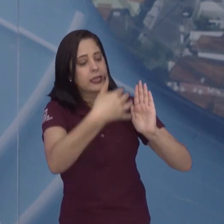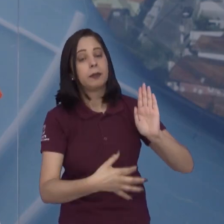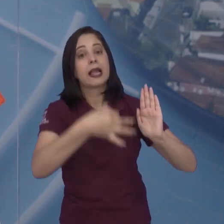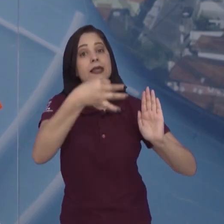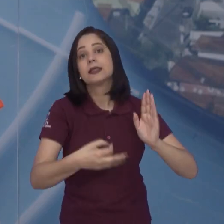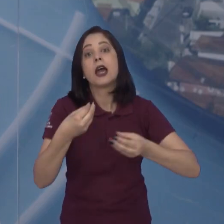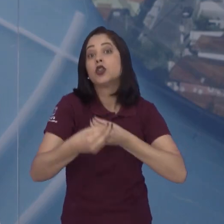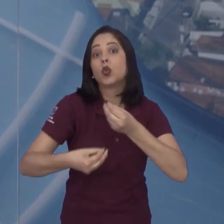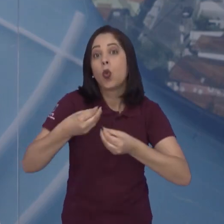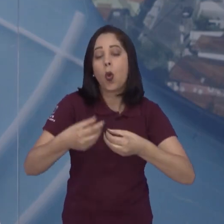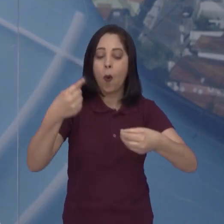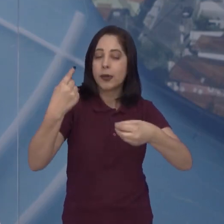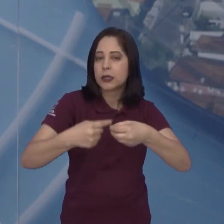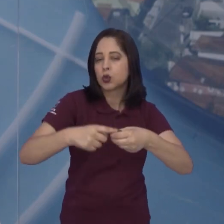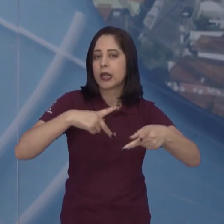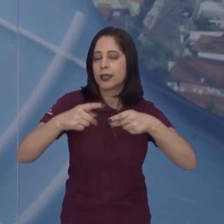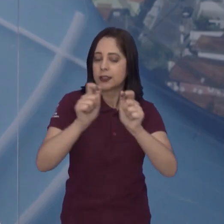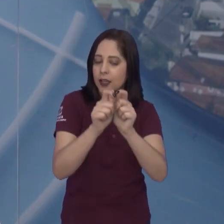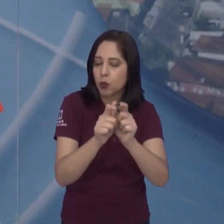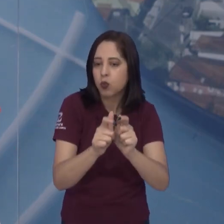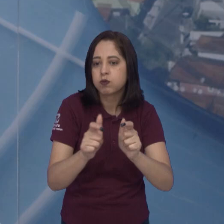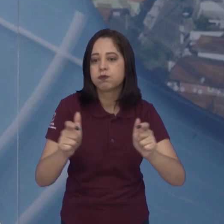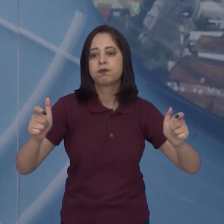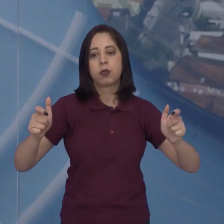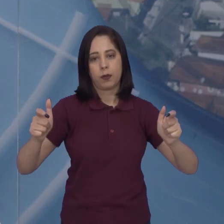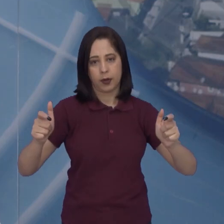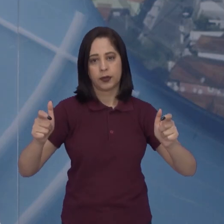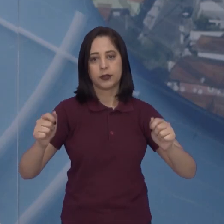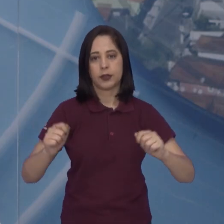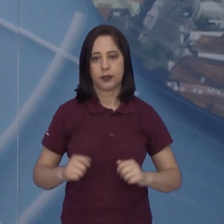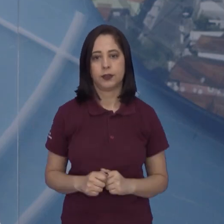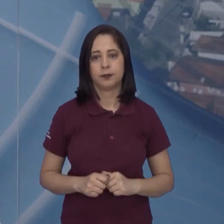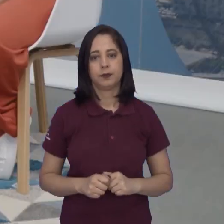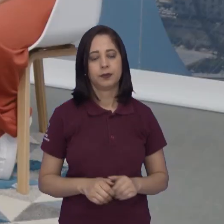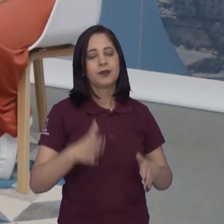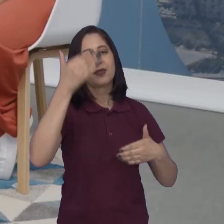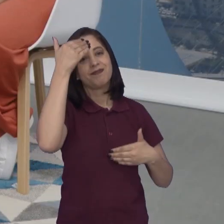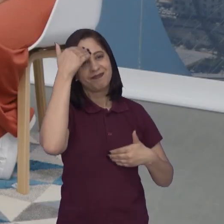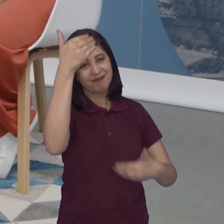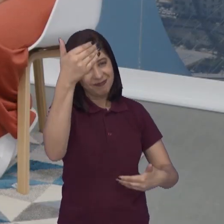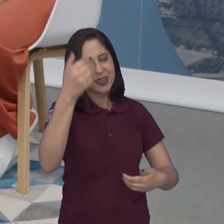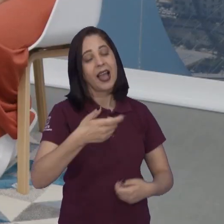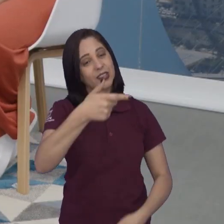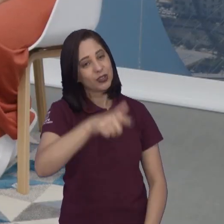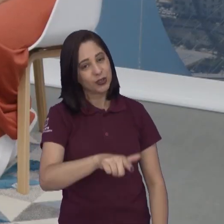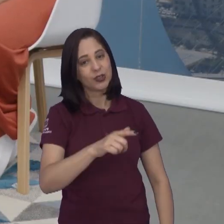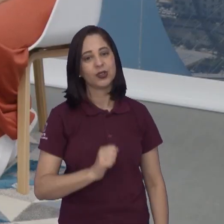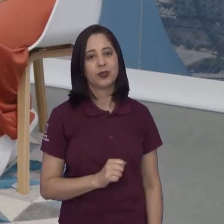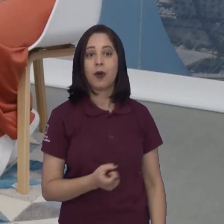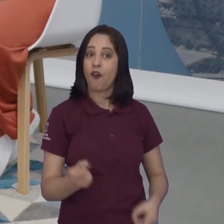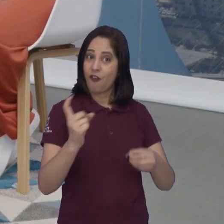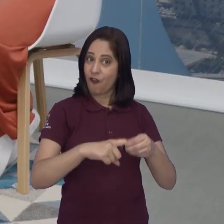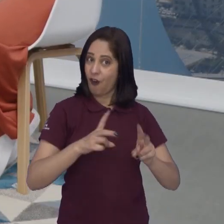o crescimento, como que vai acontecer, né, vai ser o crescimento da sua cidade. Maria, muito obrigada, viu, mais uma vez, e